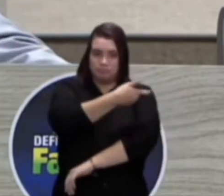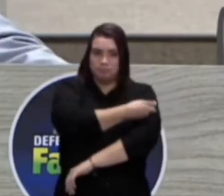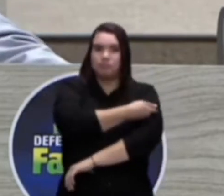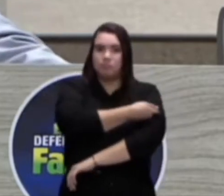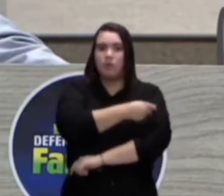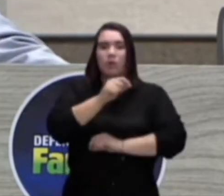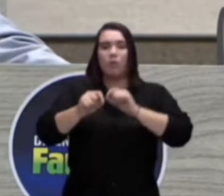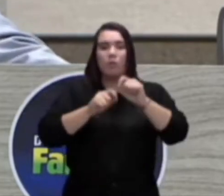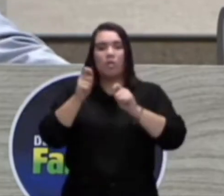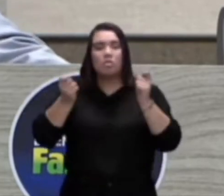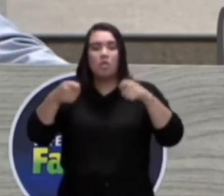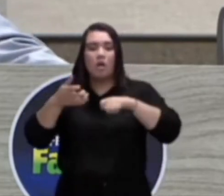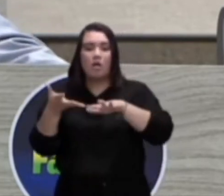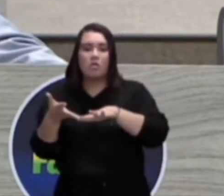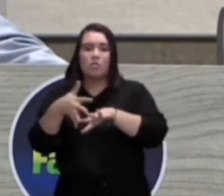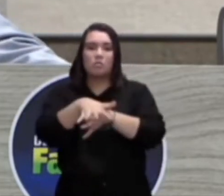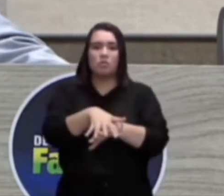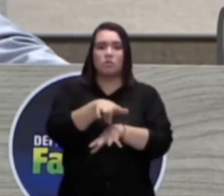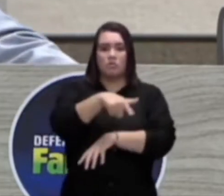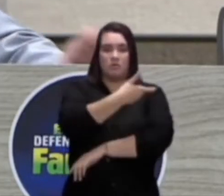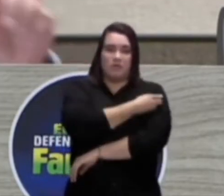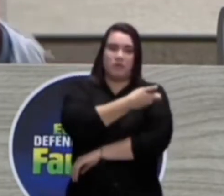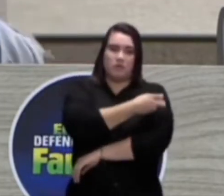inclusão dessa vacina.